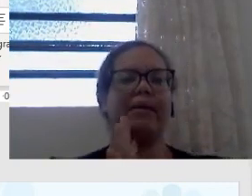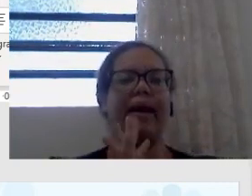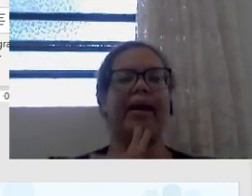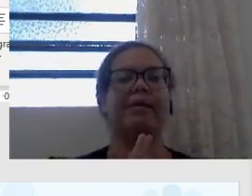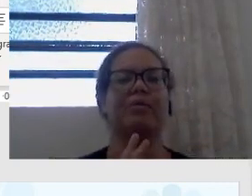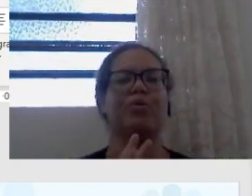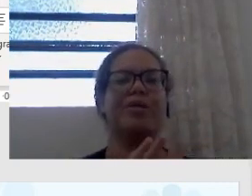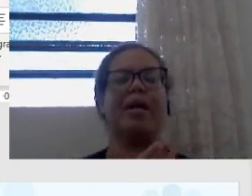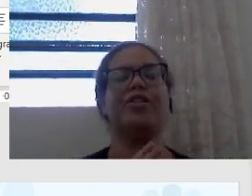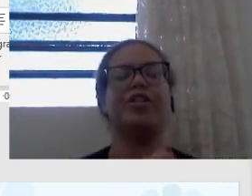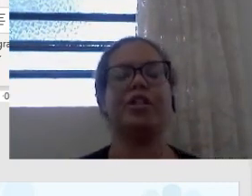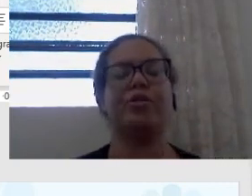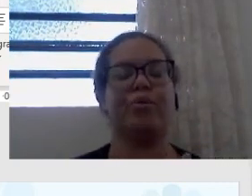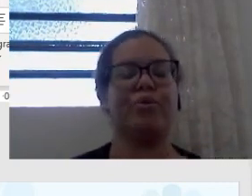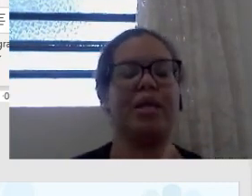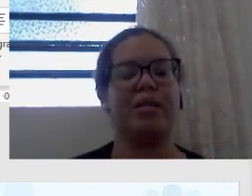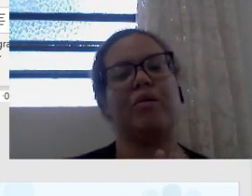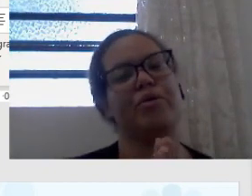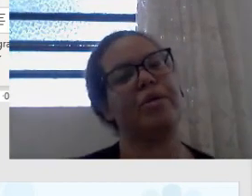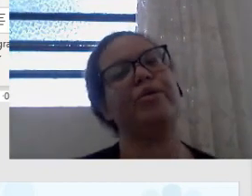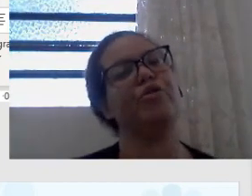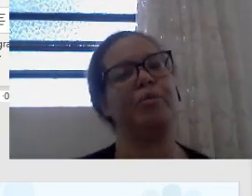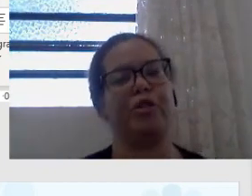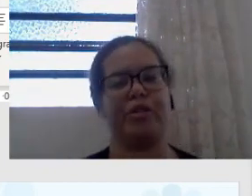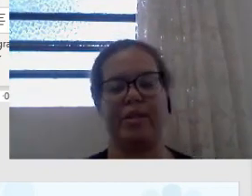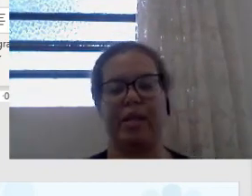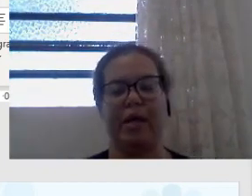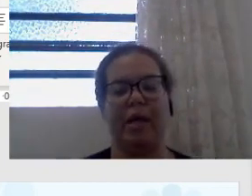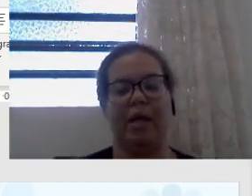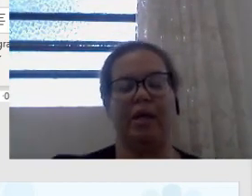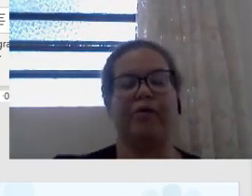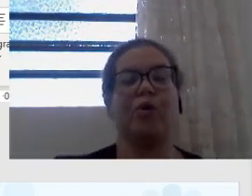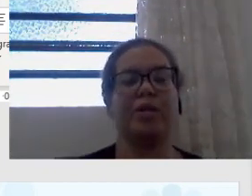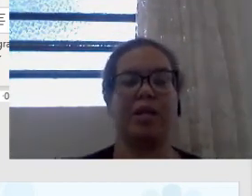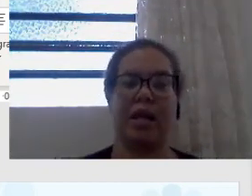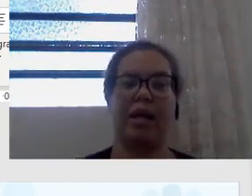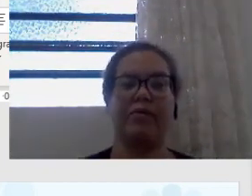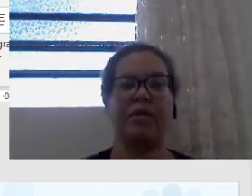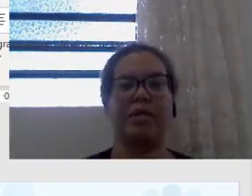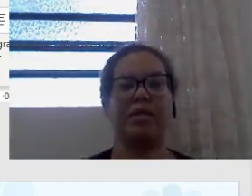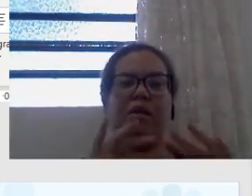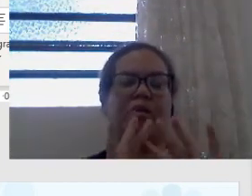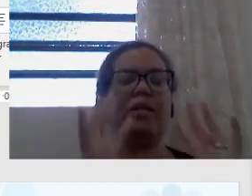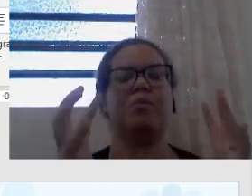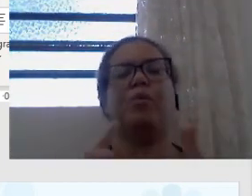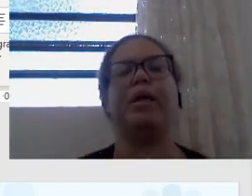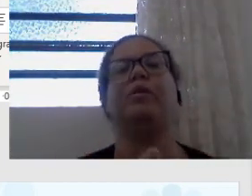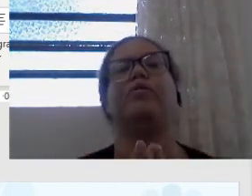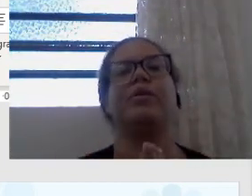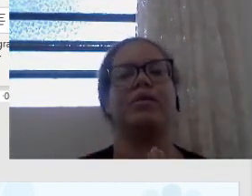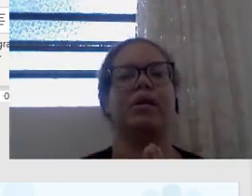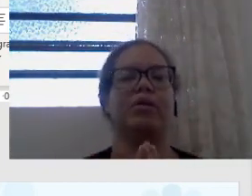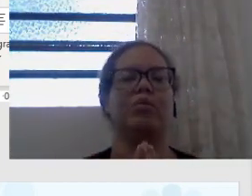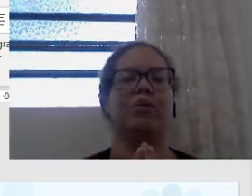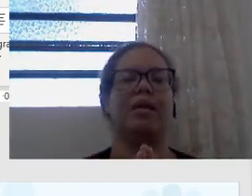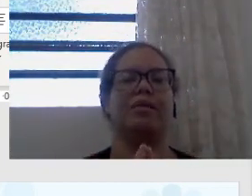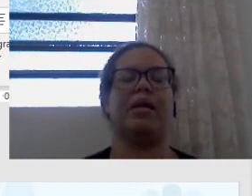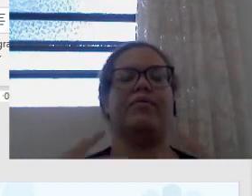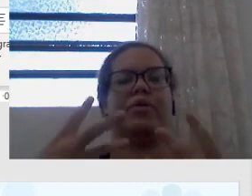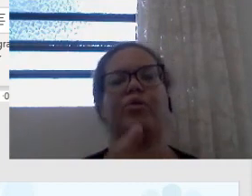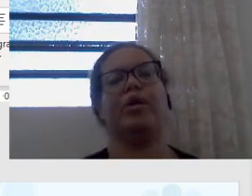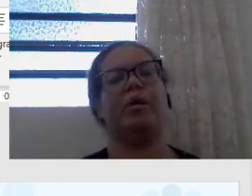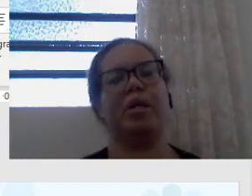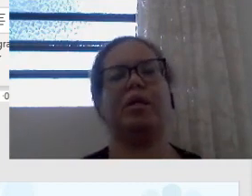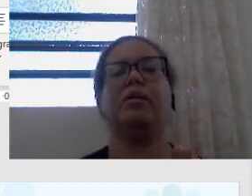questão da entrega dos registros das aulas do Centro de Mídias. Eu vou considerar que vocês estão nesse momento fazendo